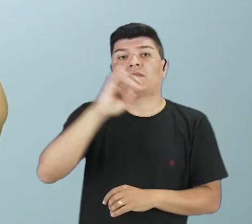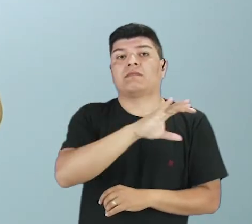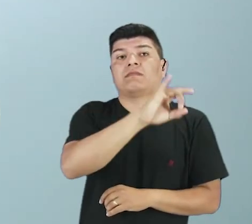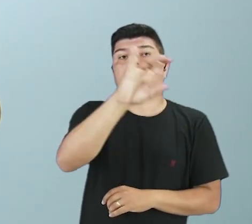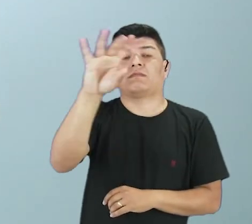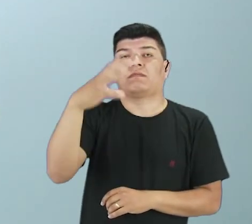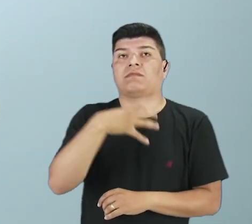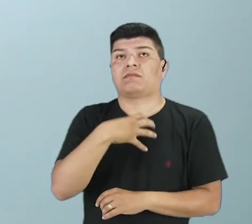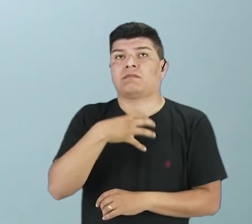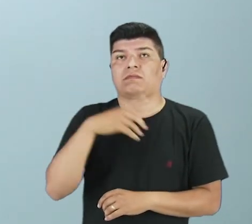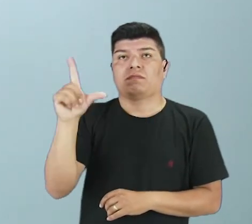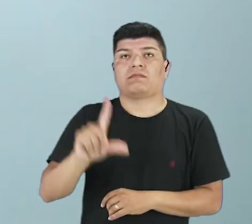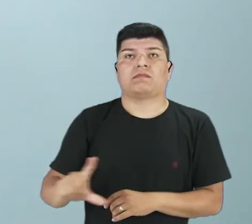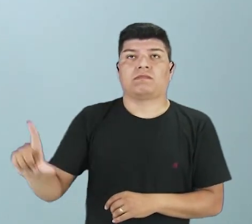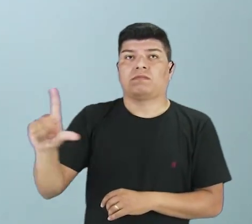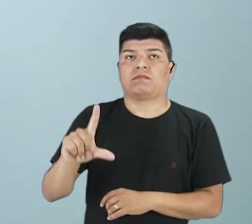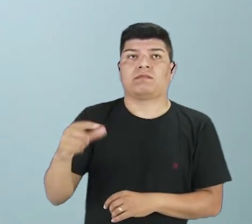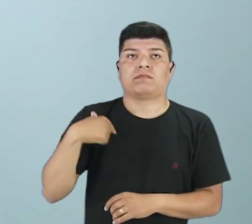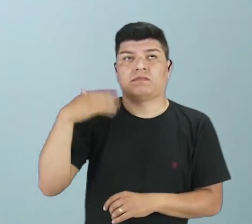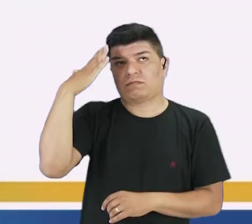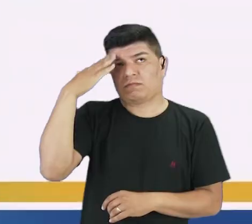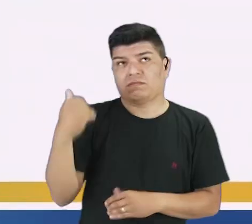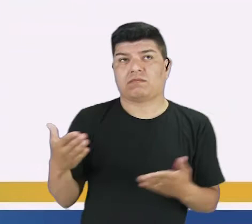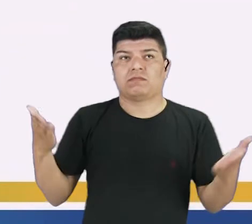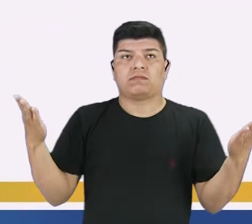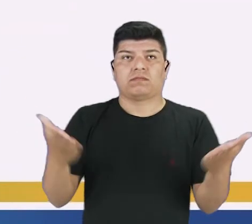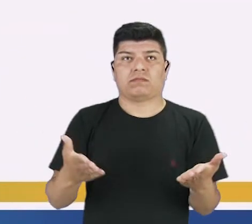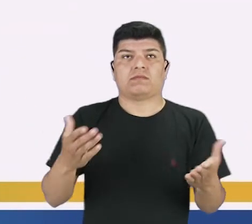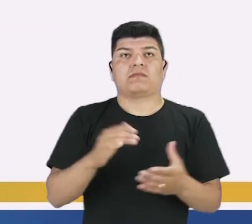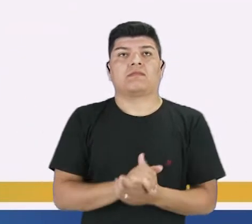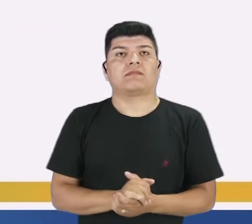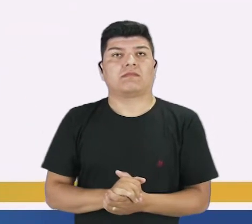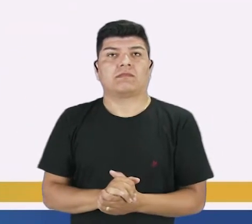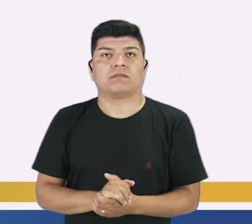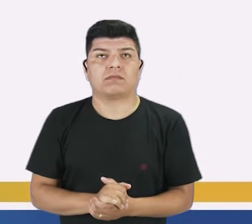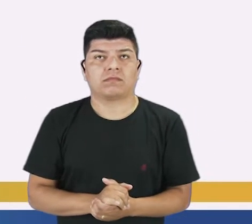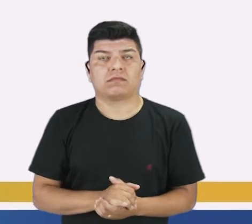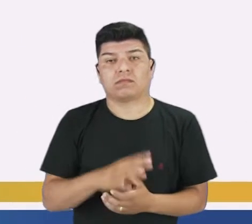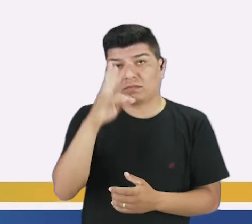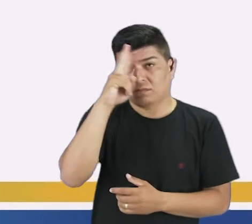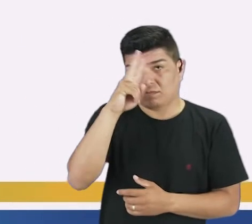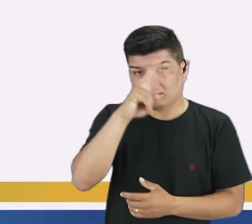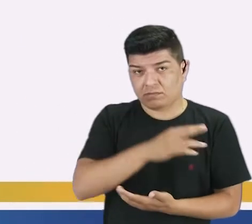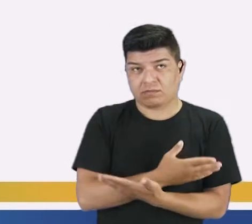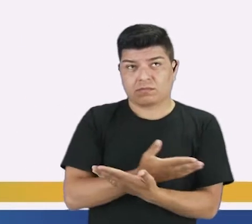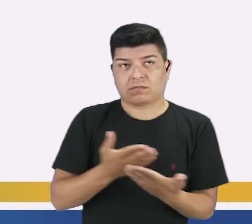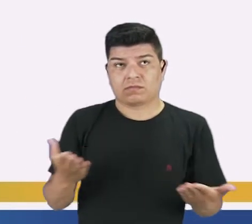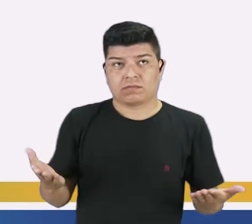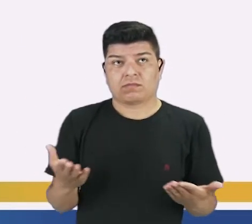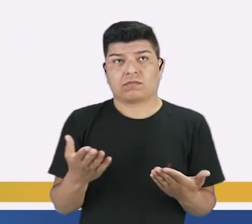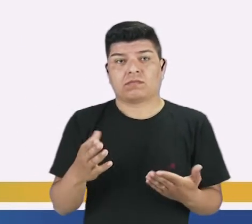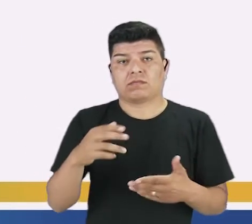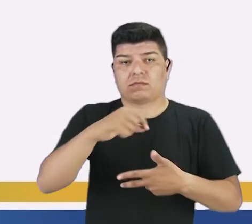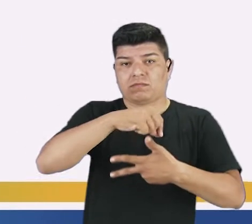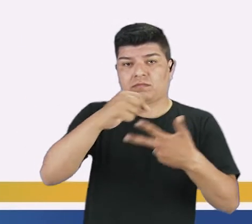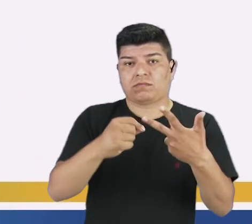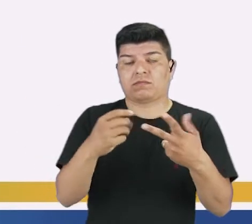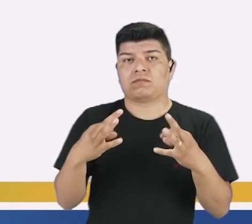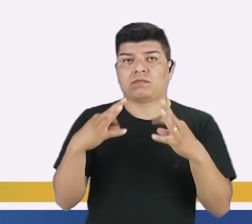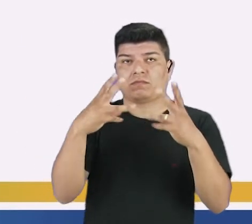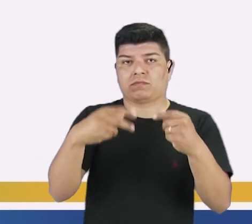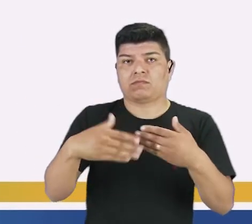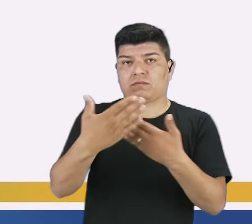estilo literário, que é o que nos interessa nesse momento. E eu quero que você se lembre que no Enem, assim como todos